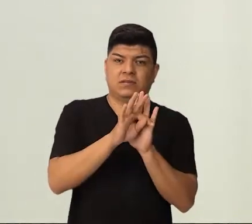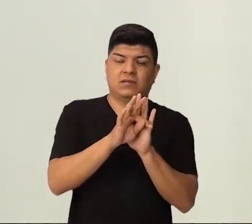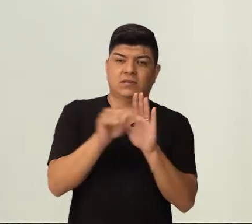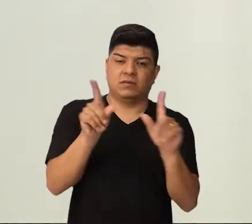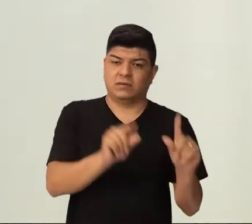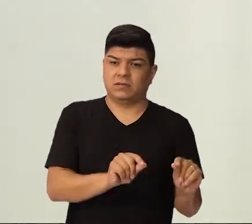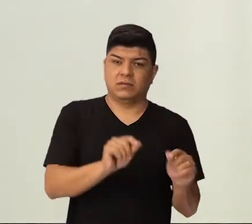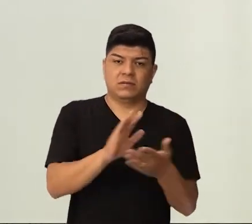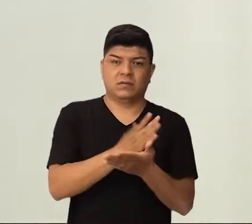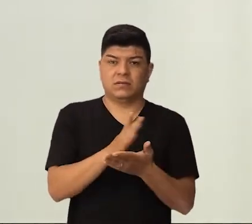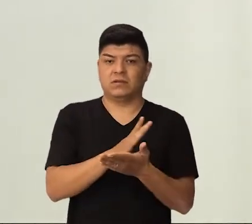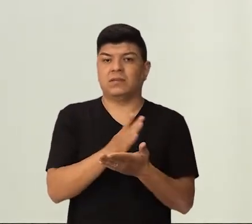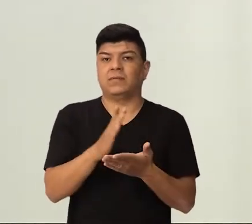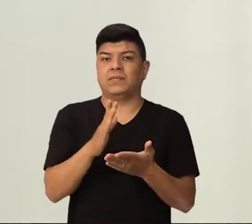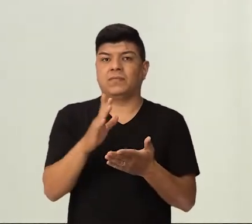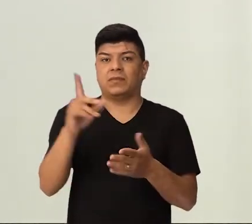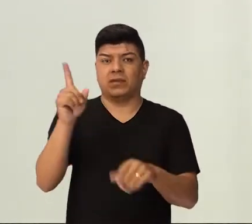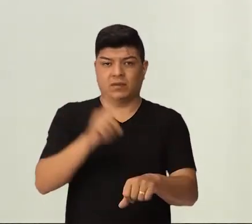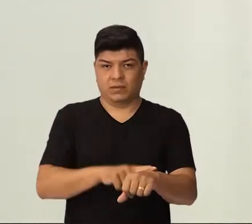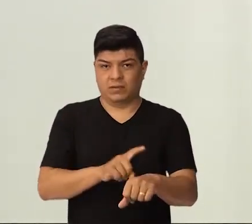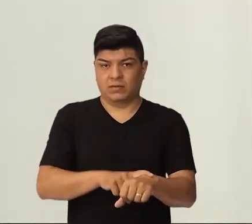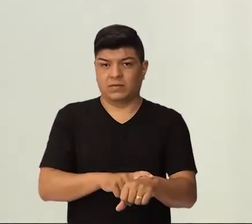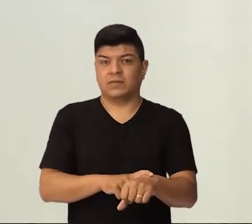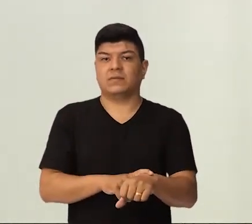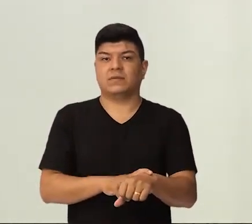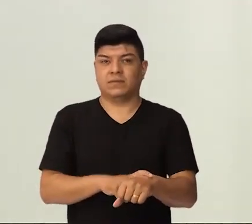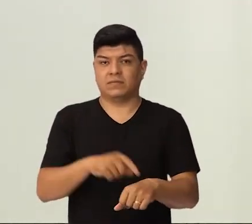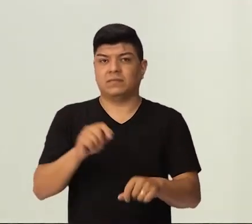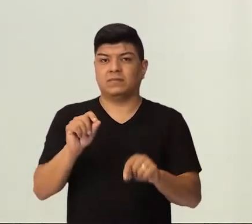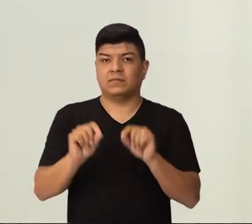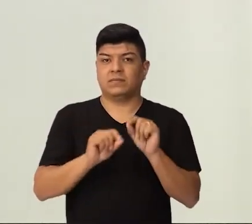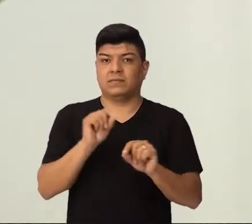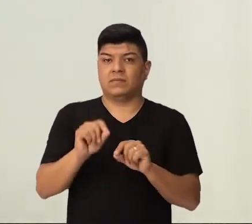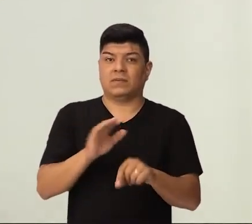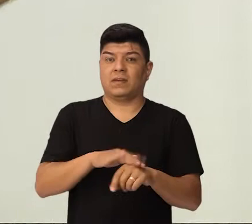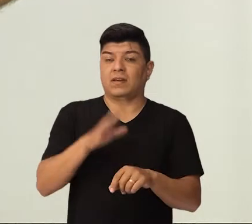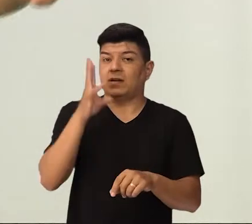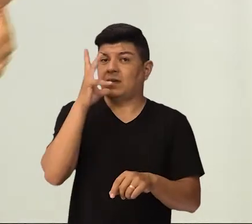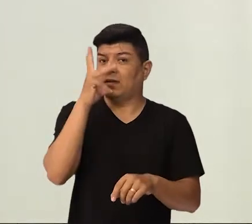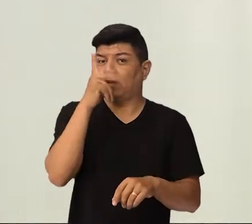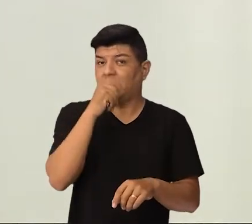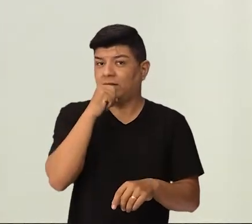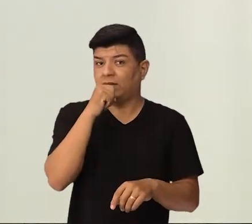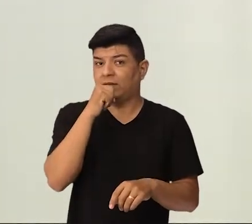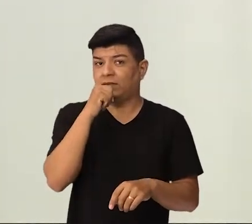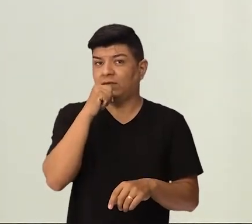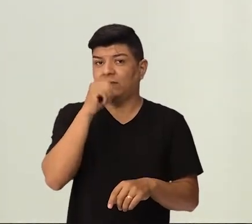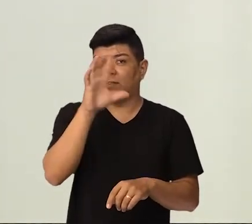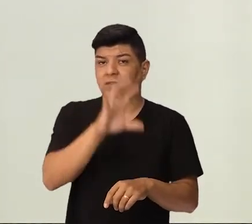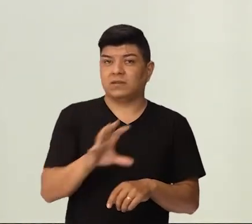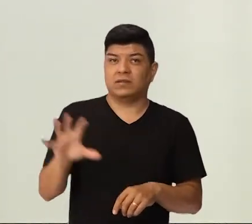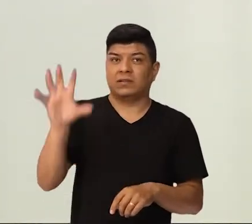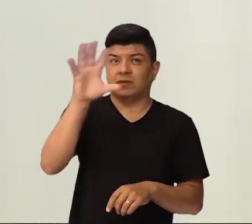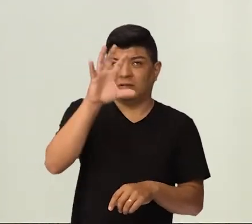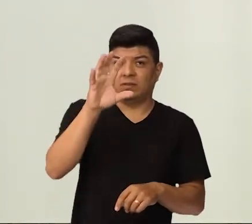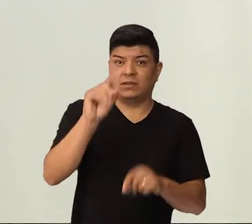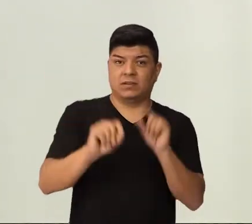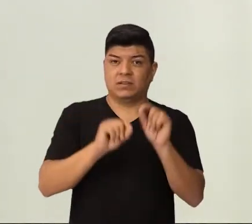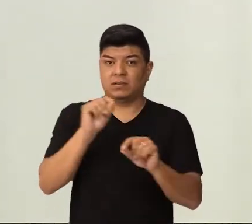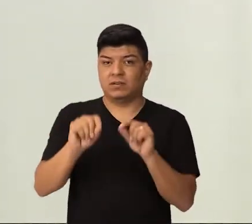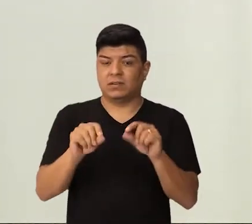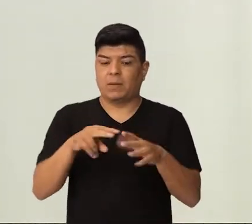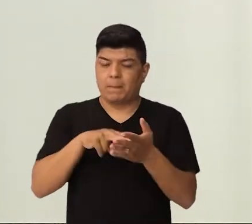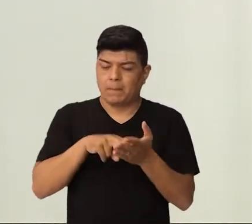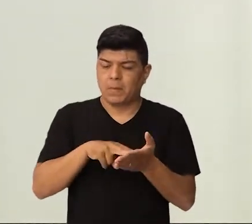como alguns dizem, estou falando de tempo. Agora, quando é uma situação mais duradoura, quando eu digo clima equatorial, é algo que